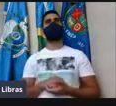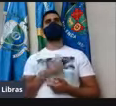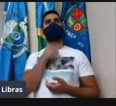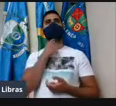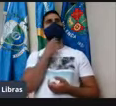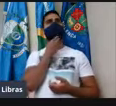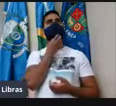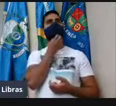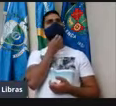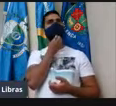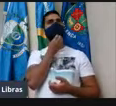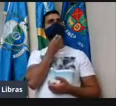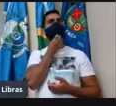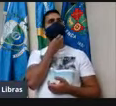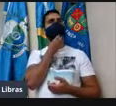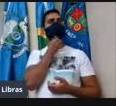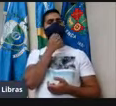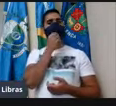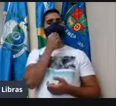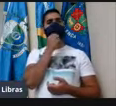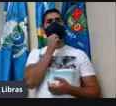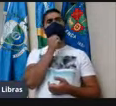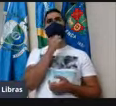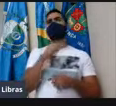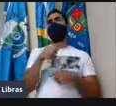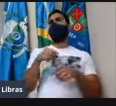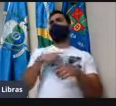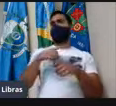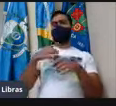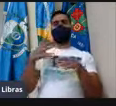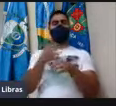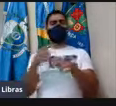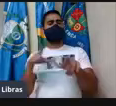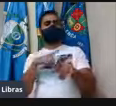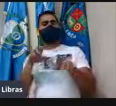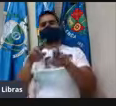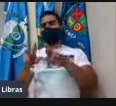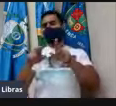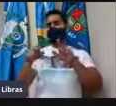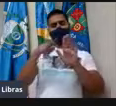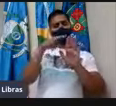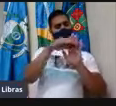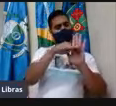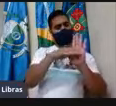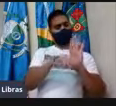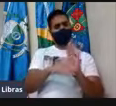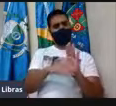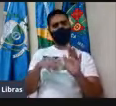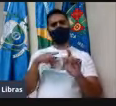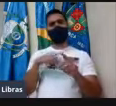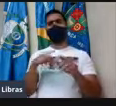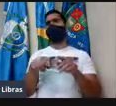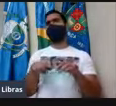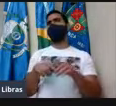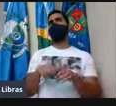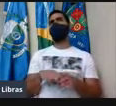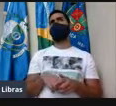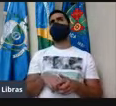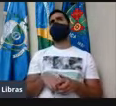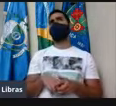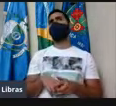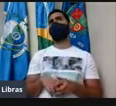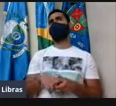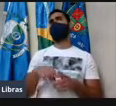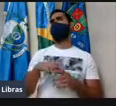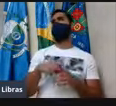Na avaliação atuarial, você tem várias premissas que analisa, você tem a tábua de mortalidade, você